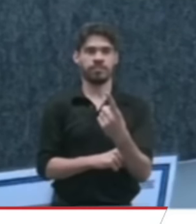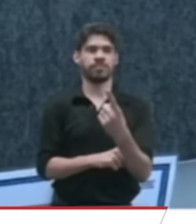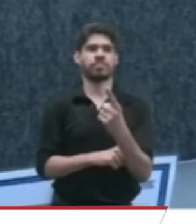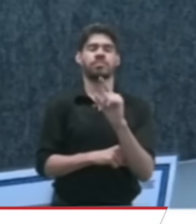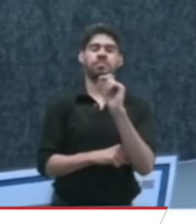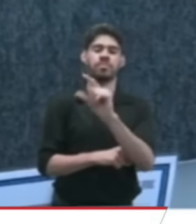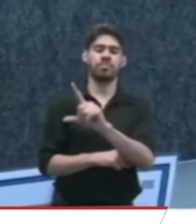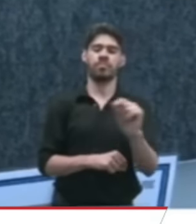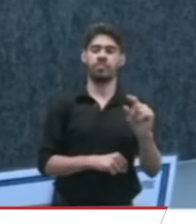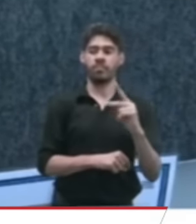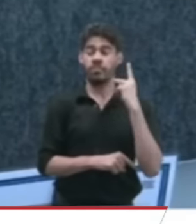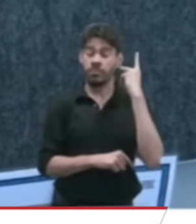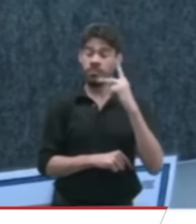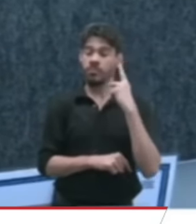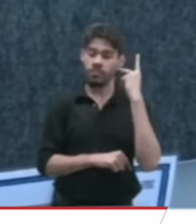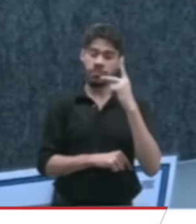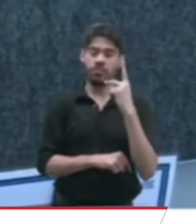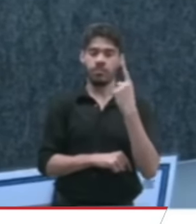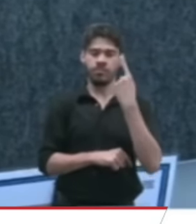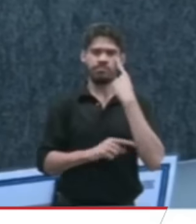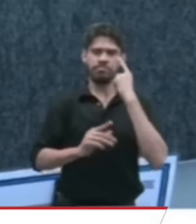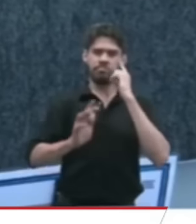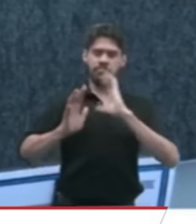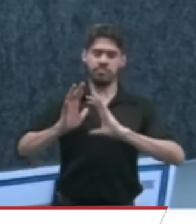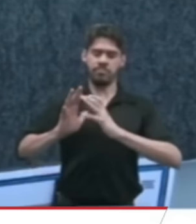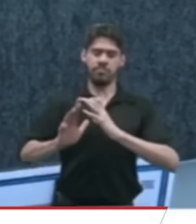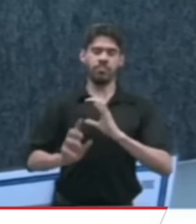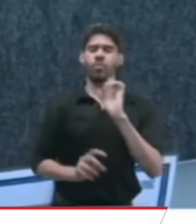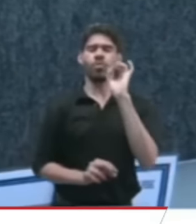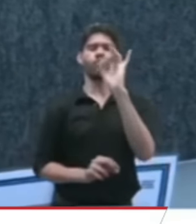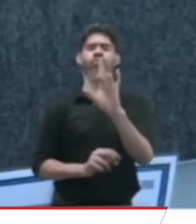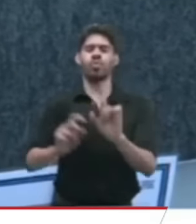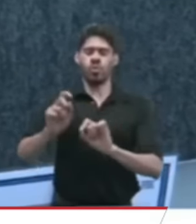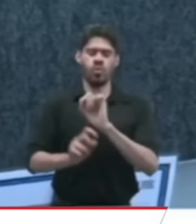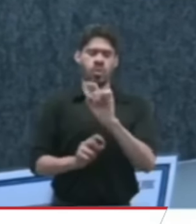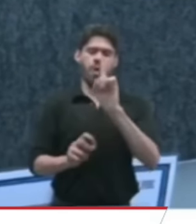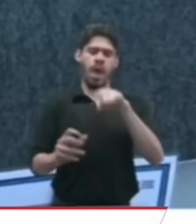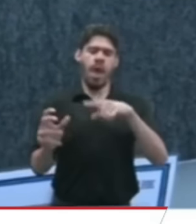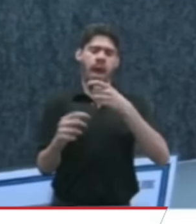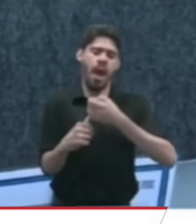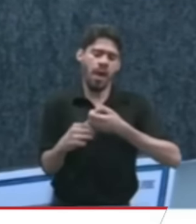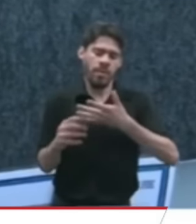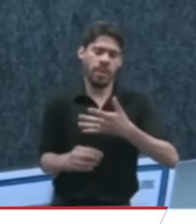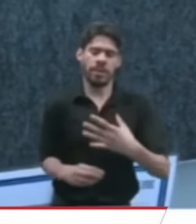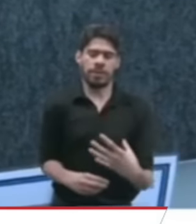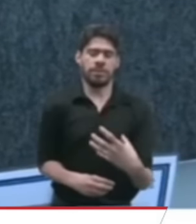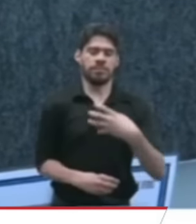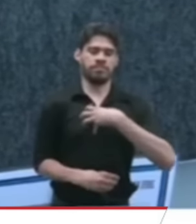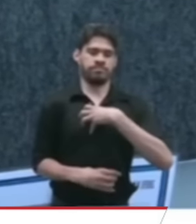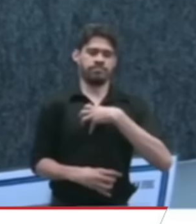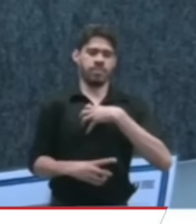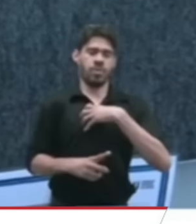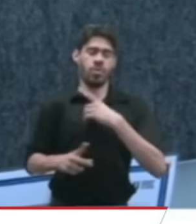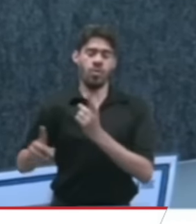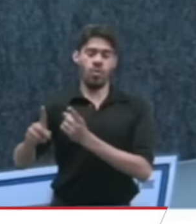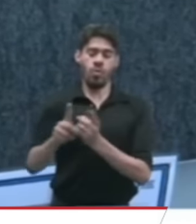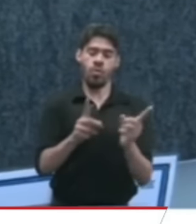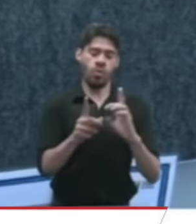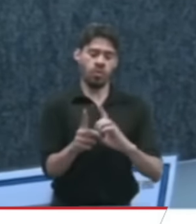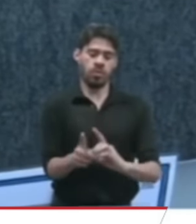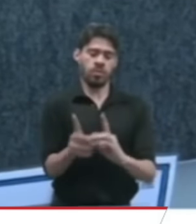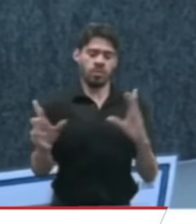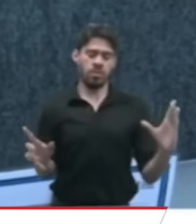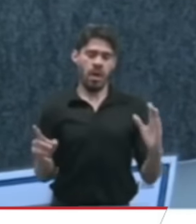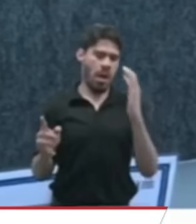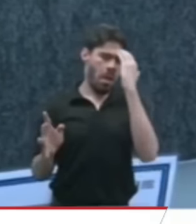com opções políticas é apenas a expressão de um sentimento antidemocrático e de